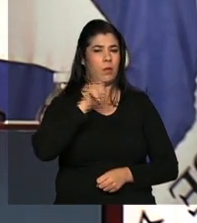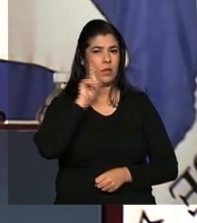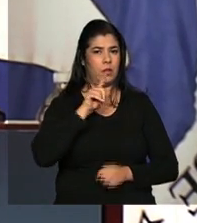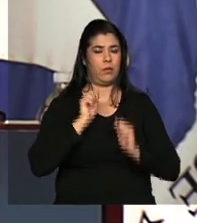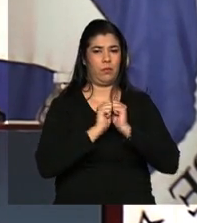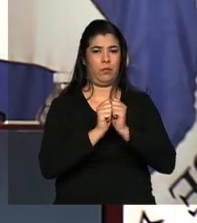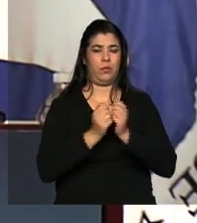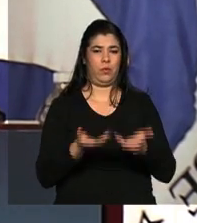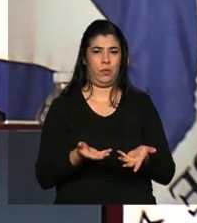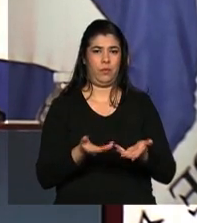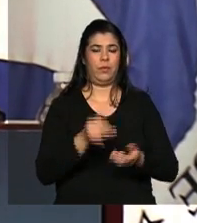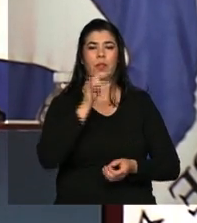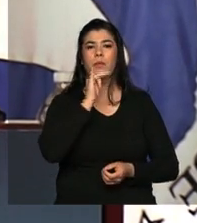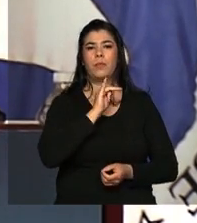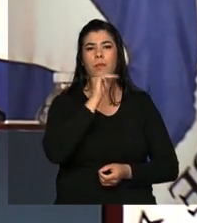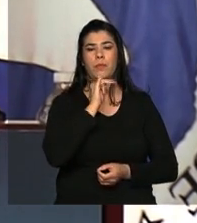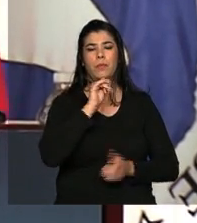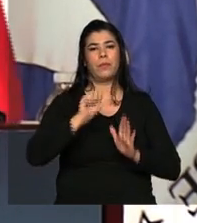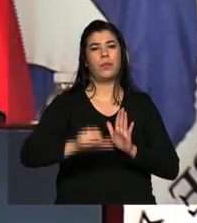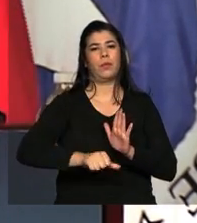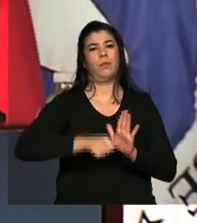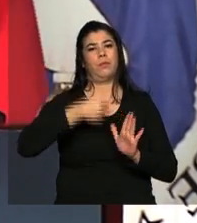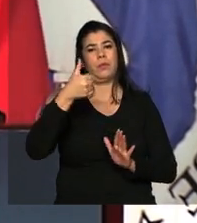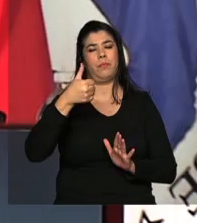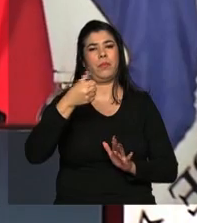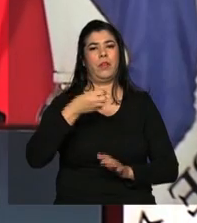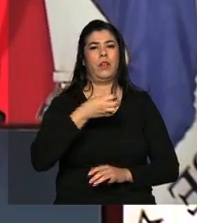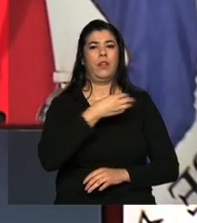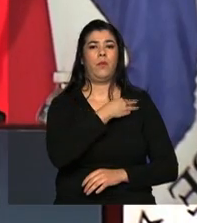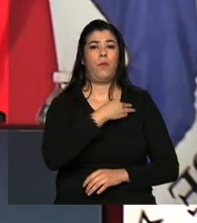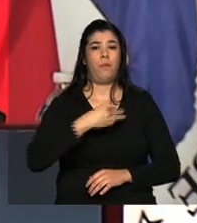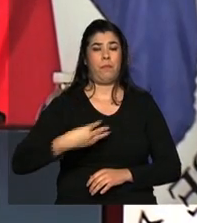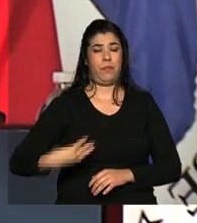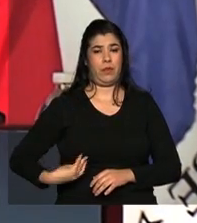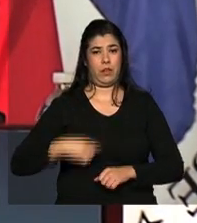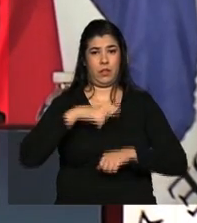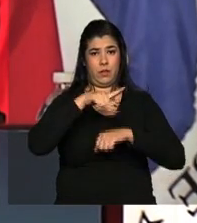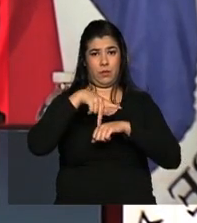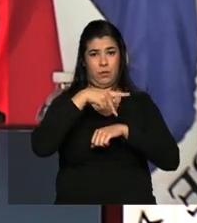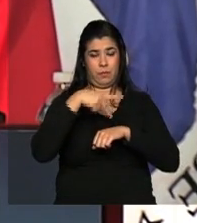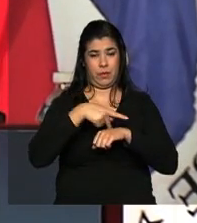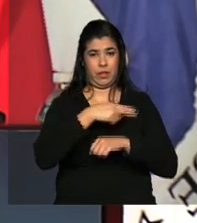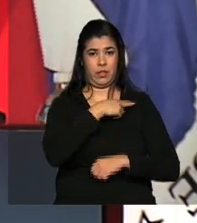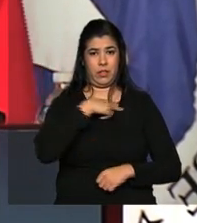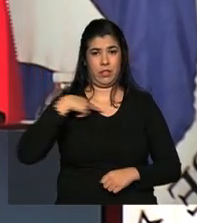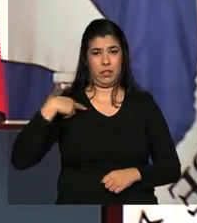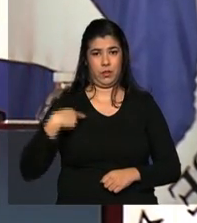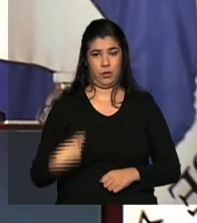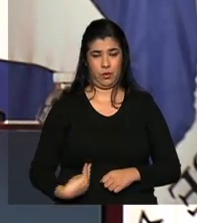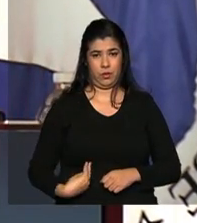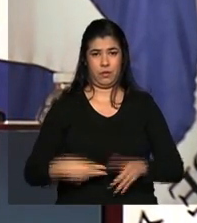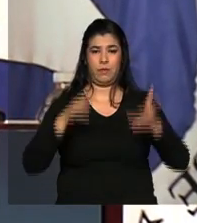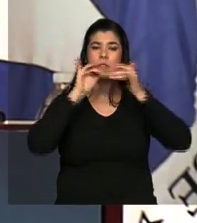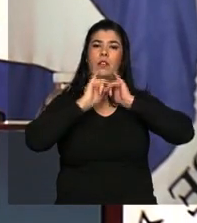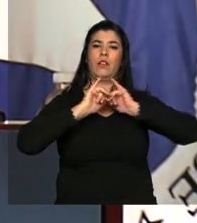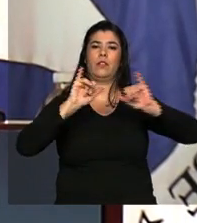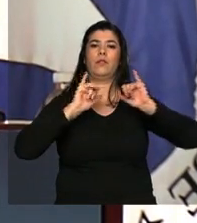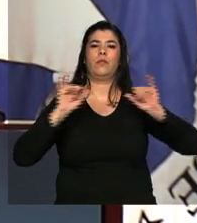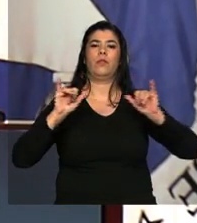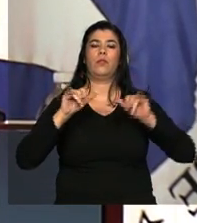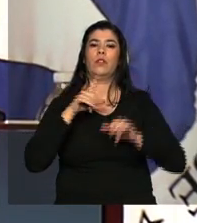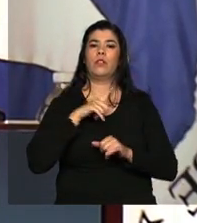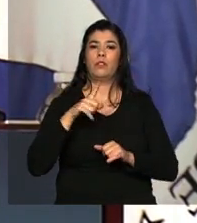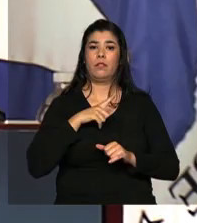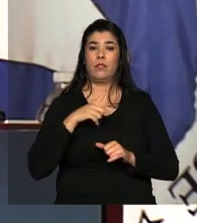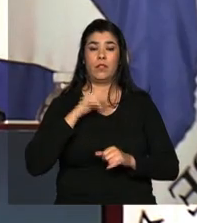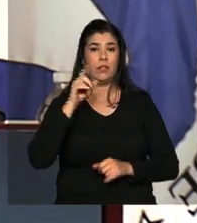Unidos. Por exemplo, o primeiro-ministro da China recentemente anunciou interesse em uma série